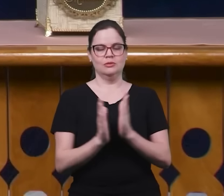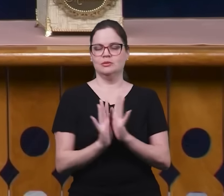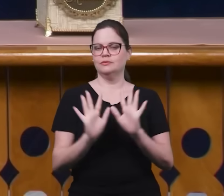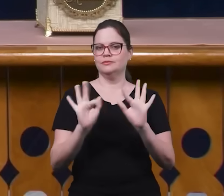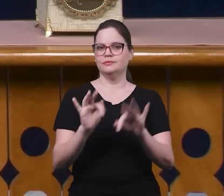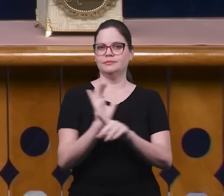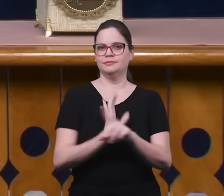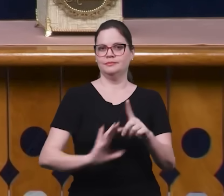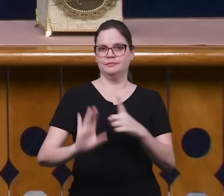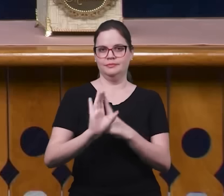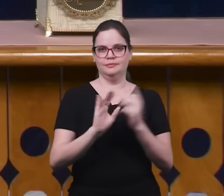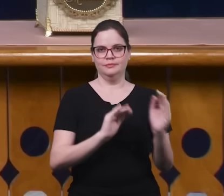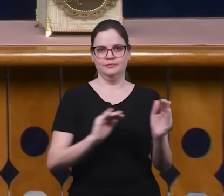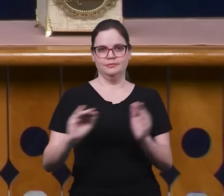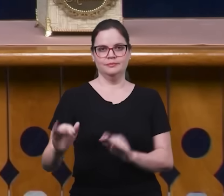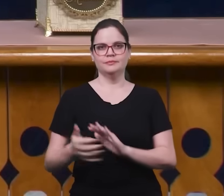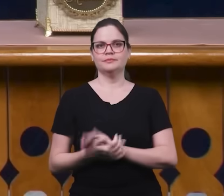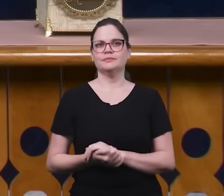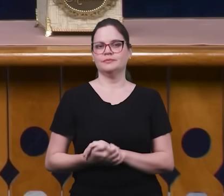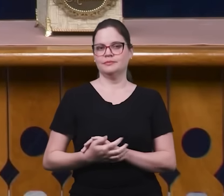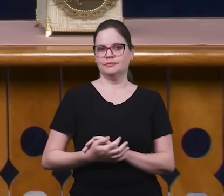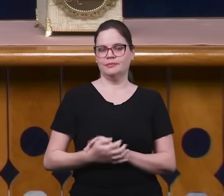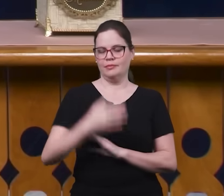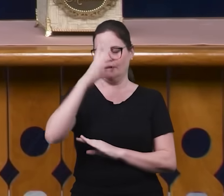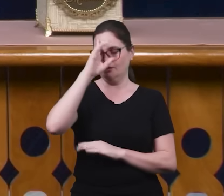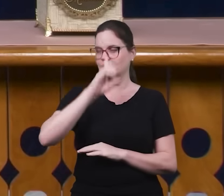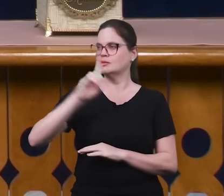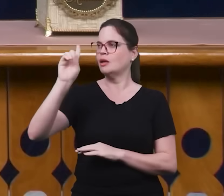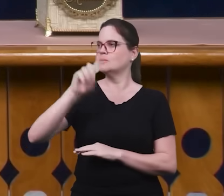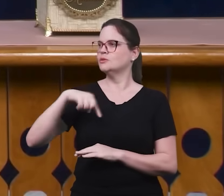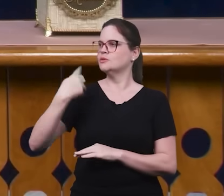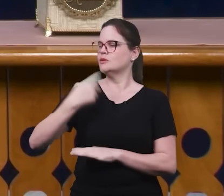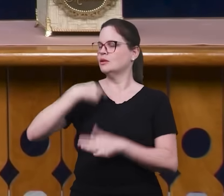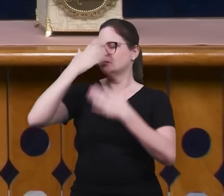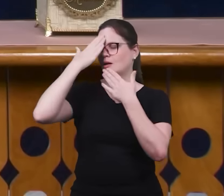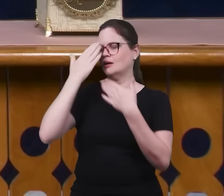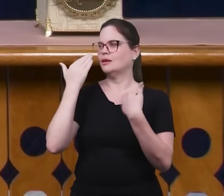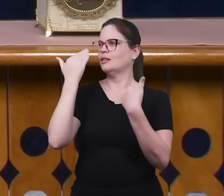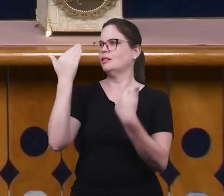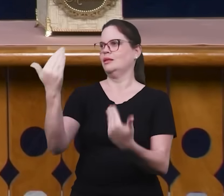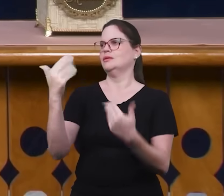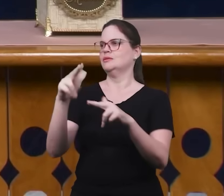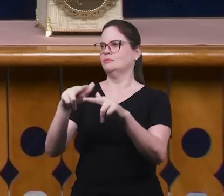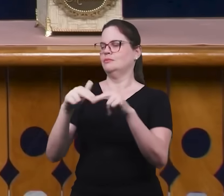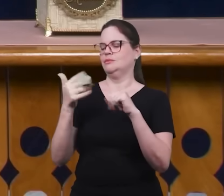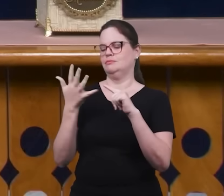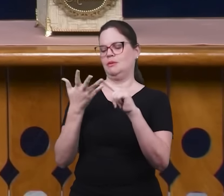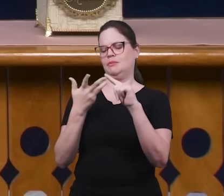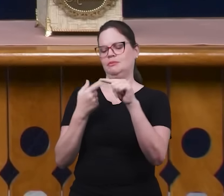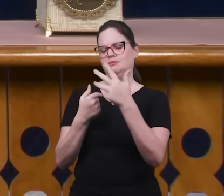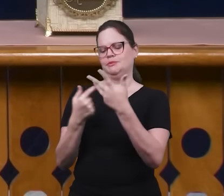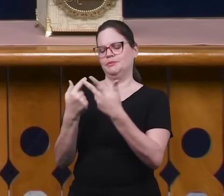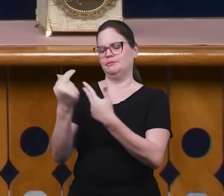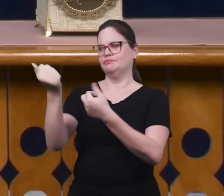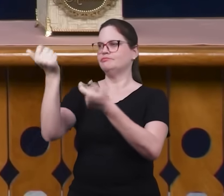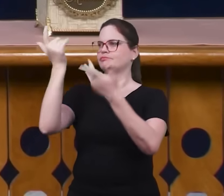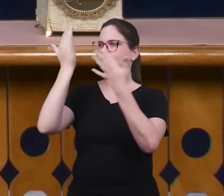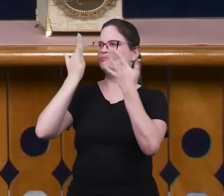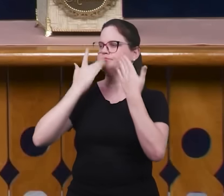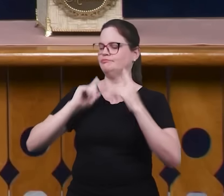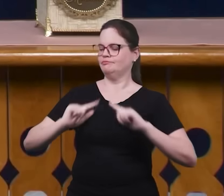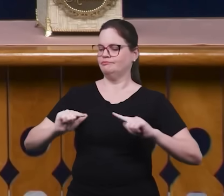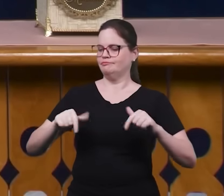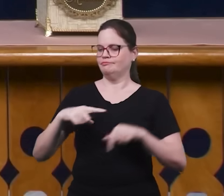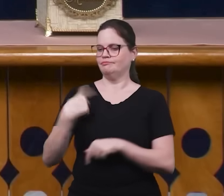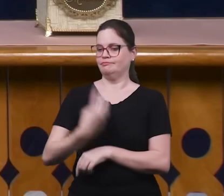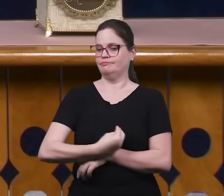orarmos, encerrando este culto. Te bendizemos, ó Deus, e somos gratos por tudo o que o Senhor tem feito em nosso